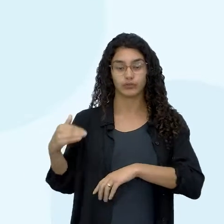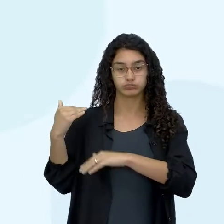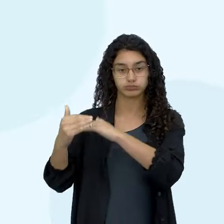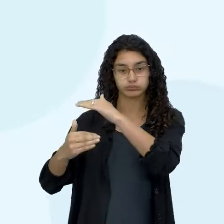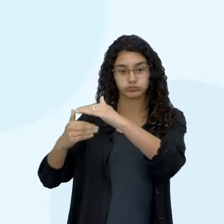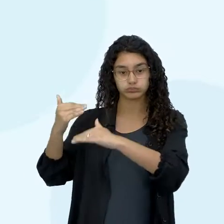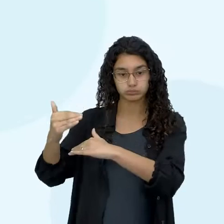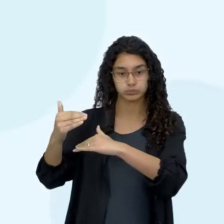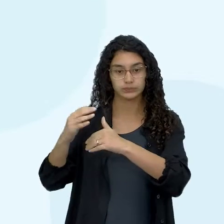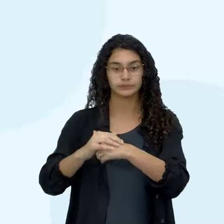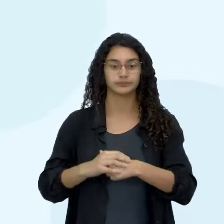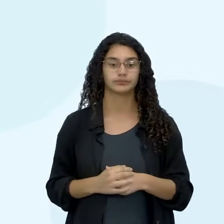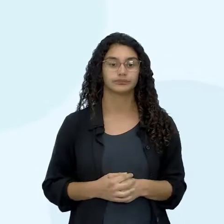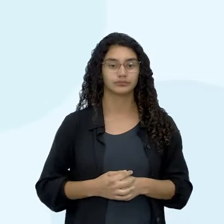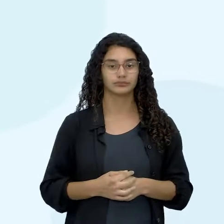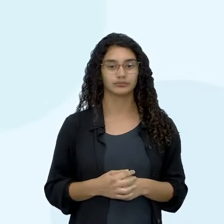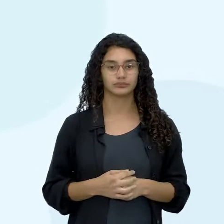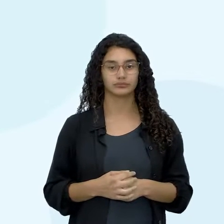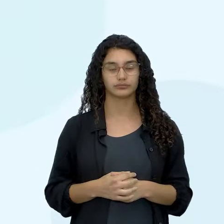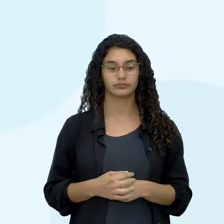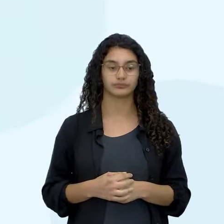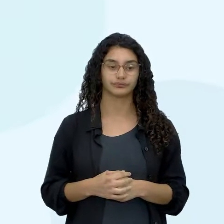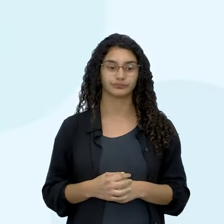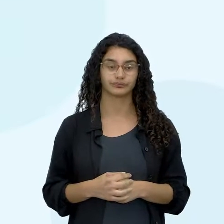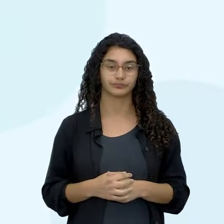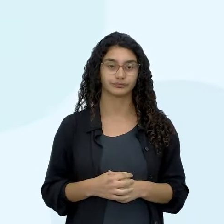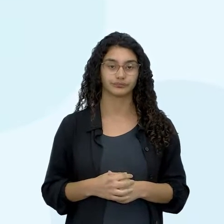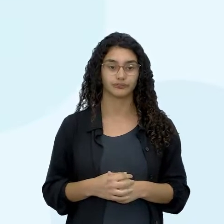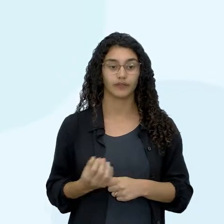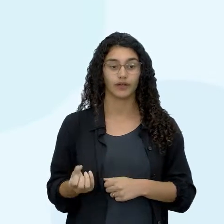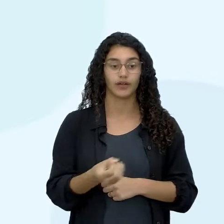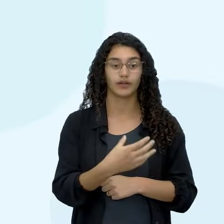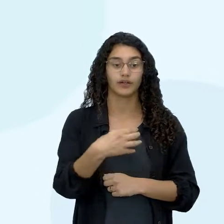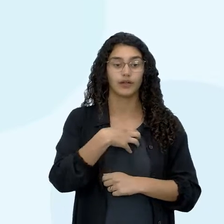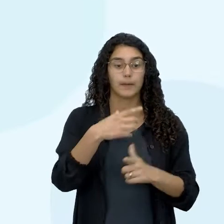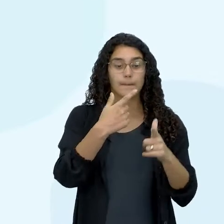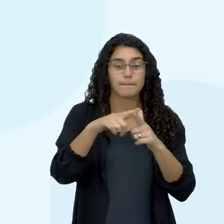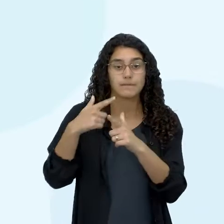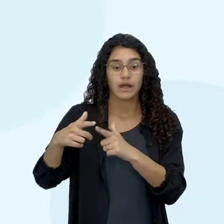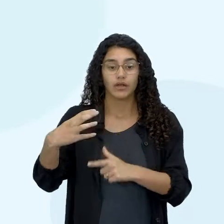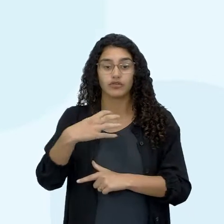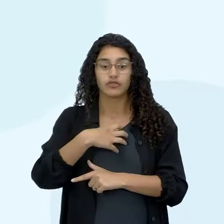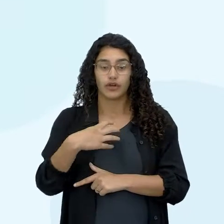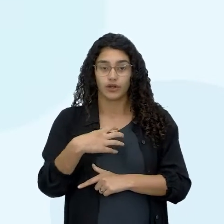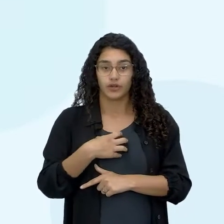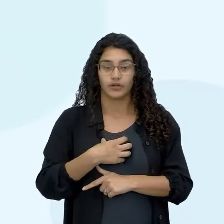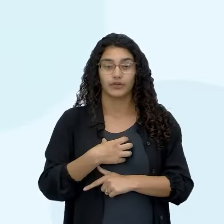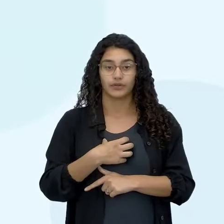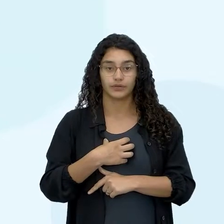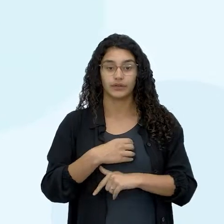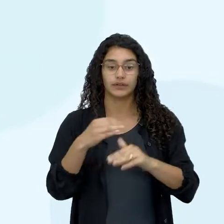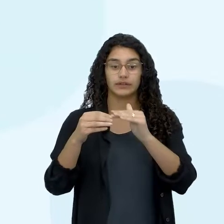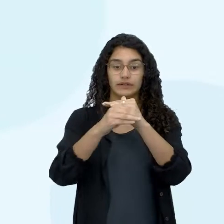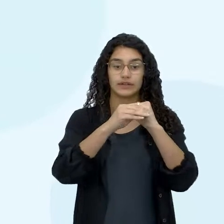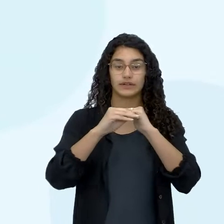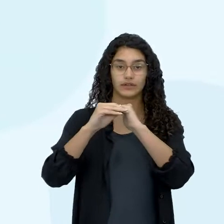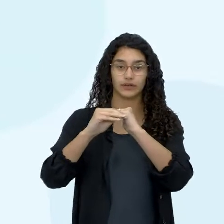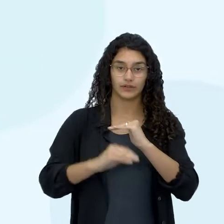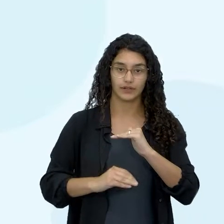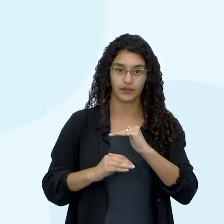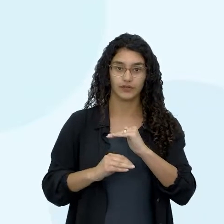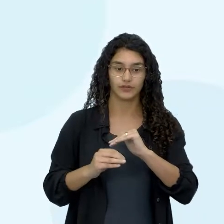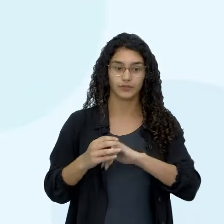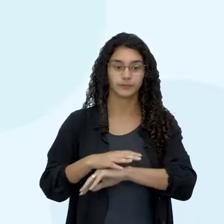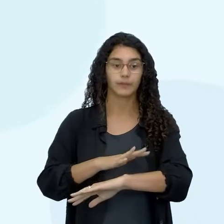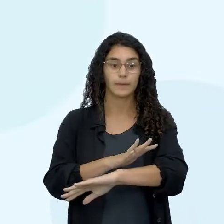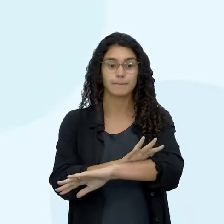condutas, etc., desnaturalizando e problematizando formas de